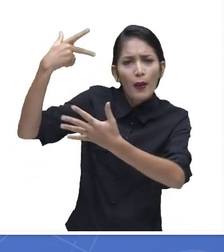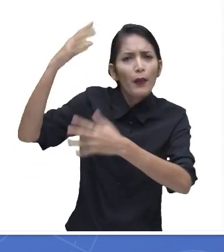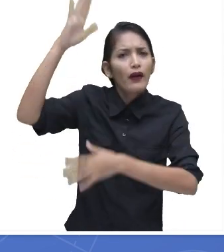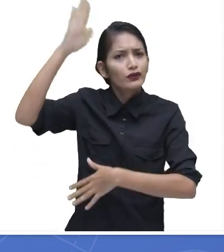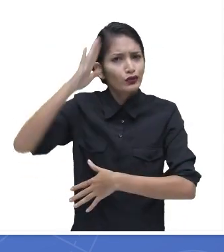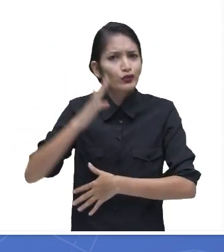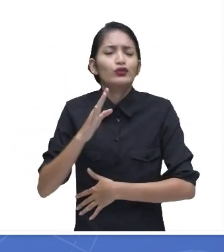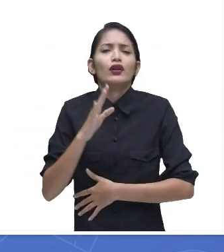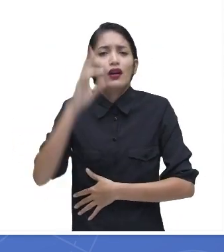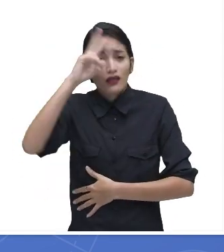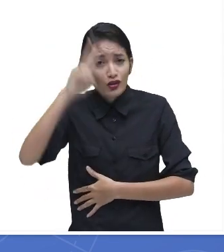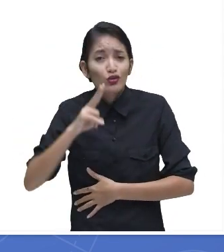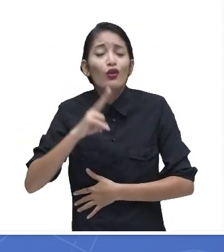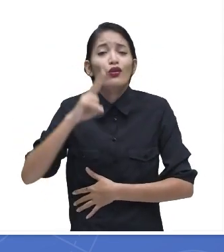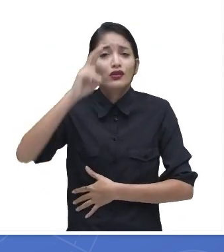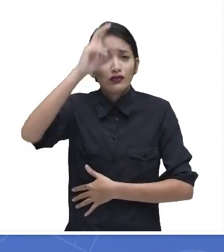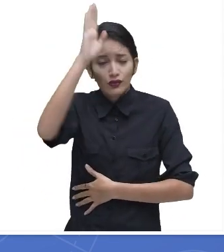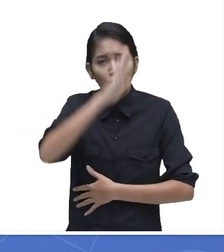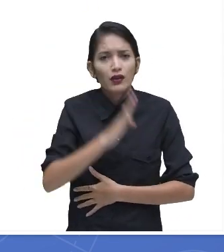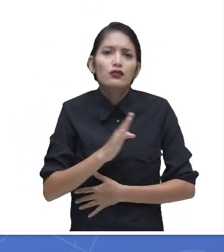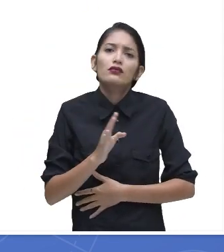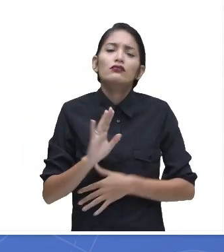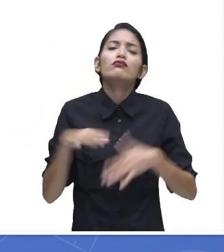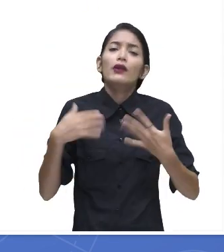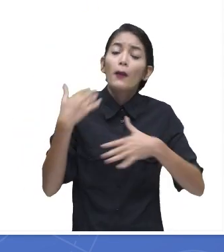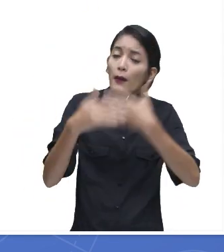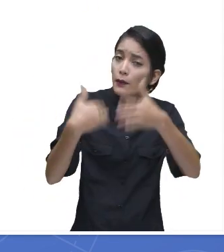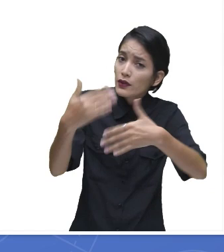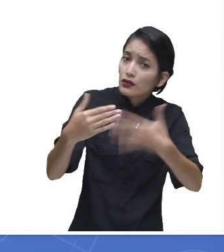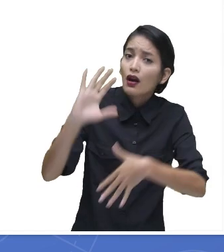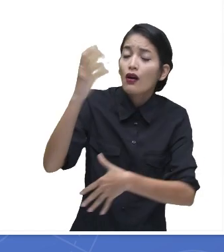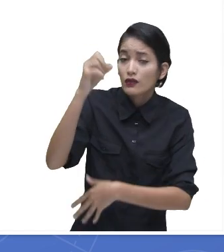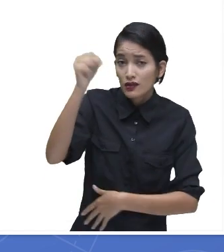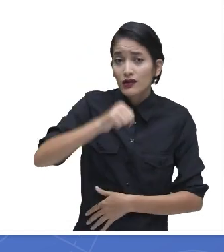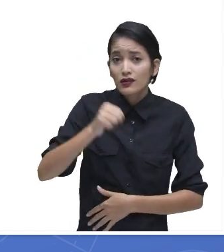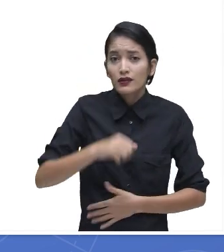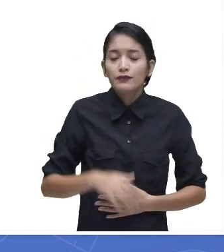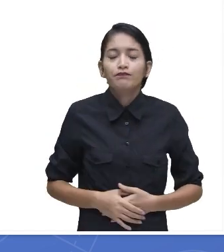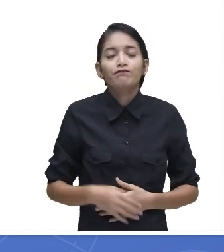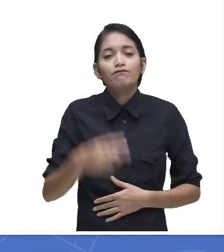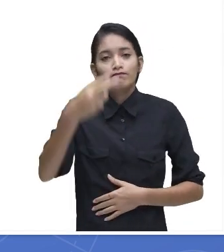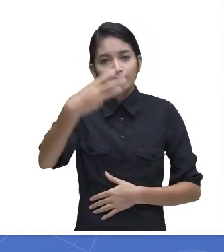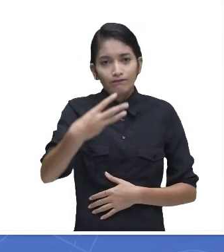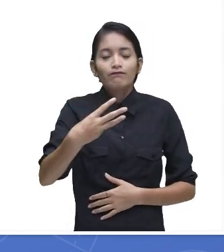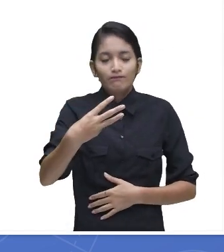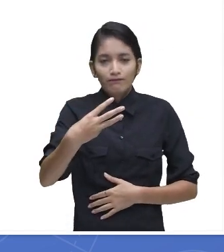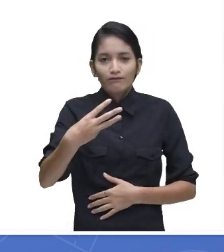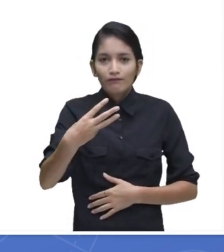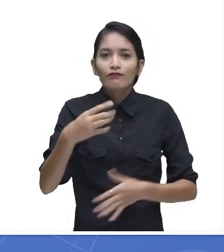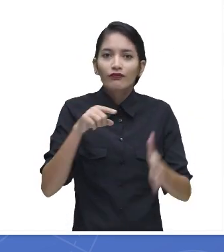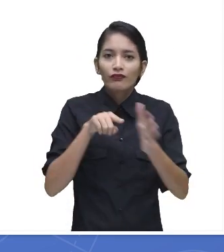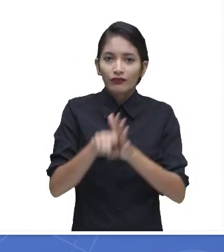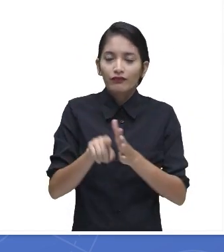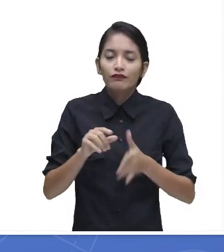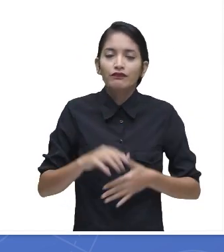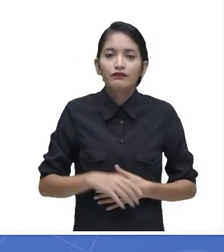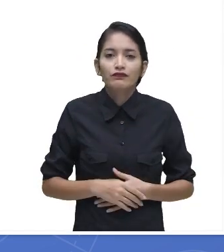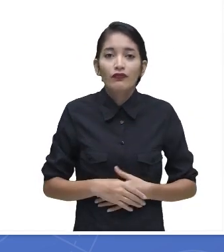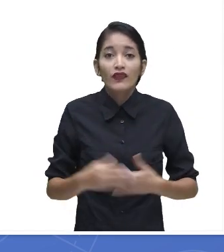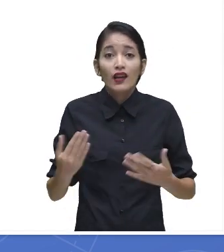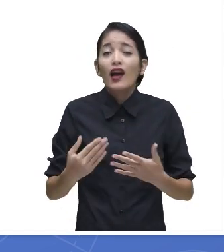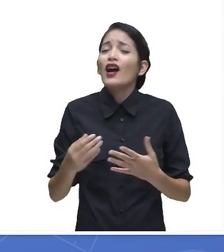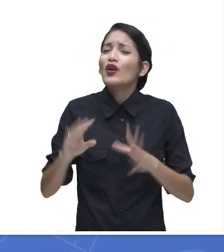2021, apesar de que esses processos ainda ocorrem, sim. Essa foi a terceira questão. Vamos fechar o nosso Praticando de hoje com a